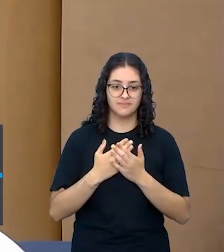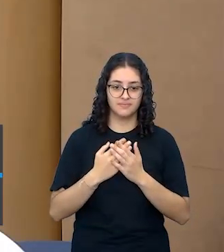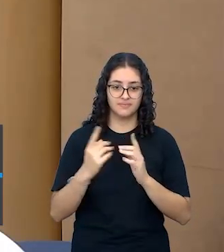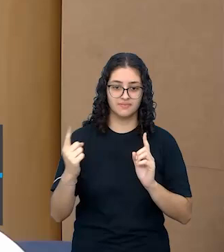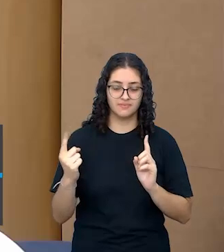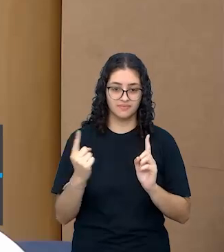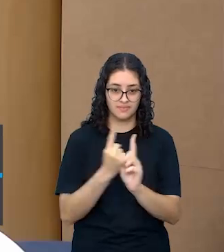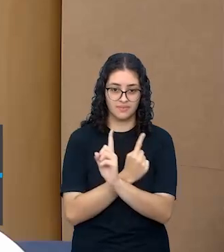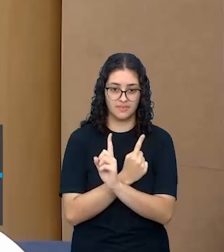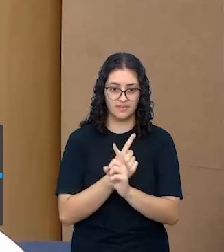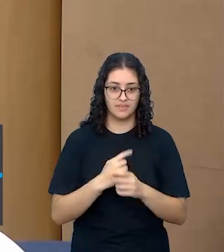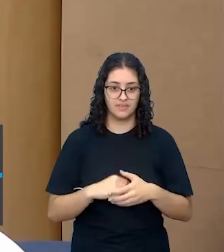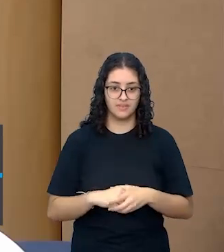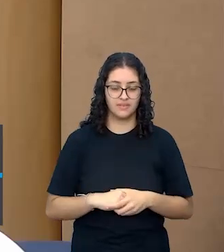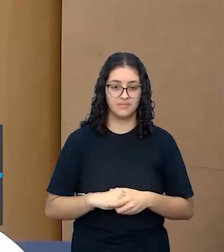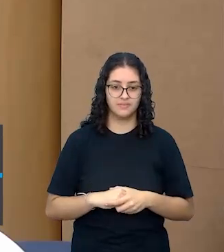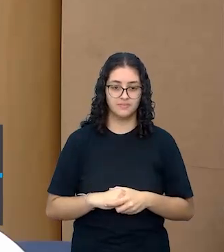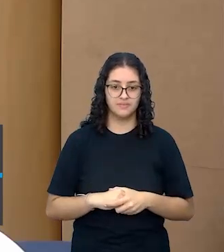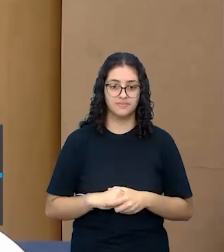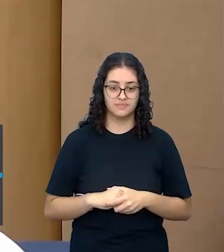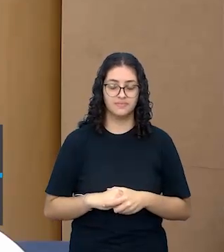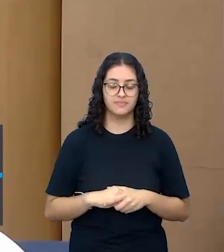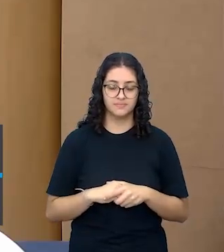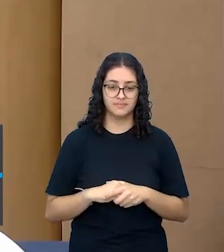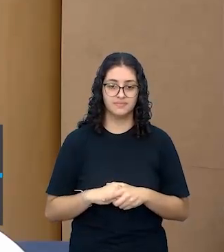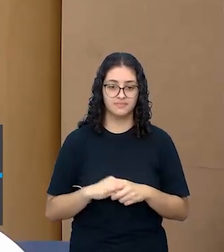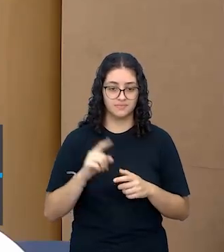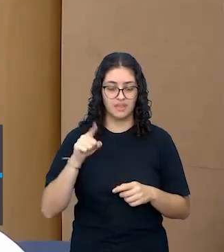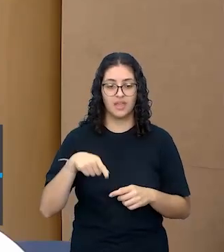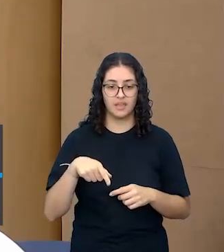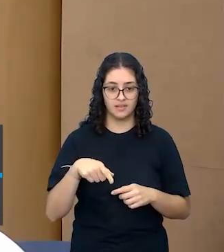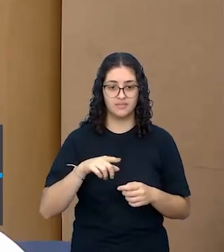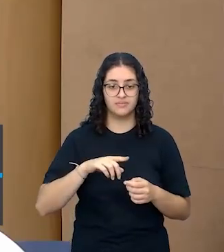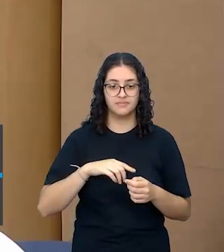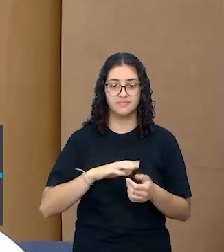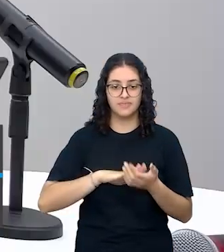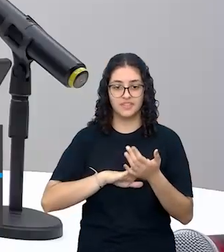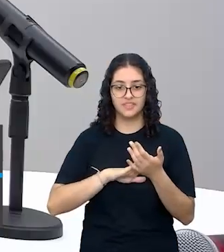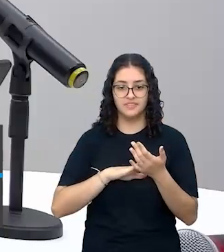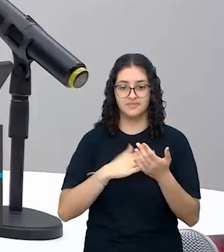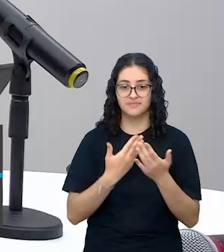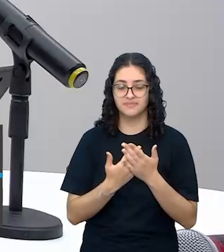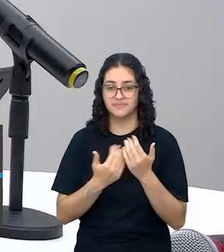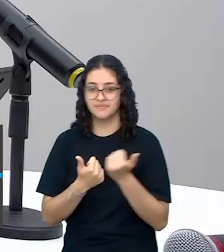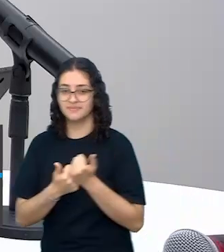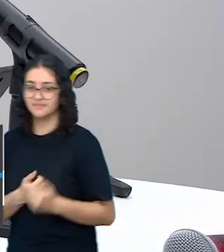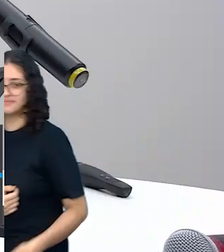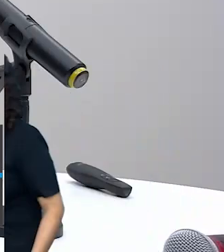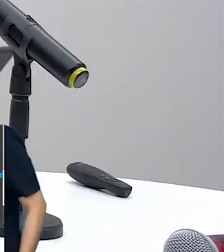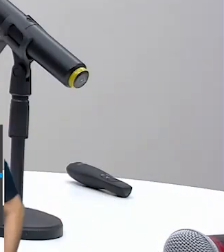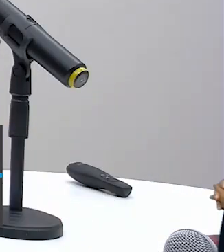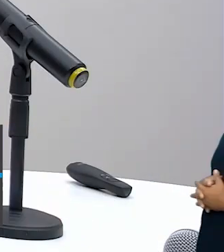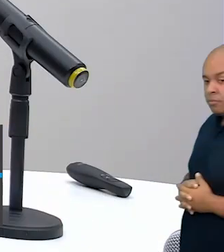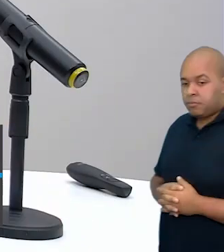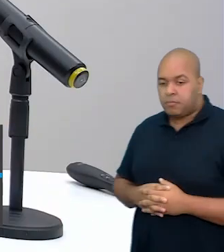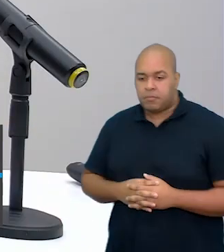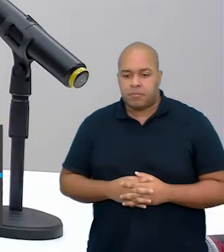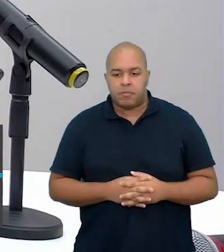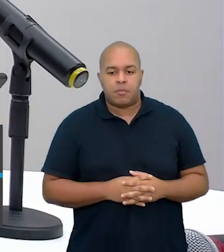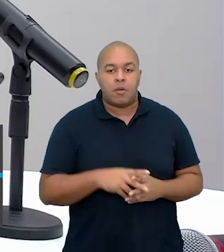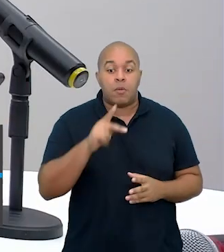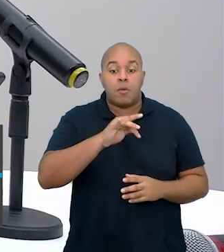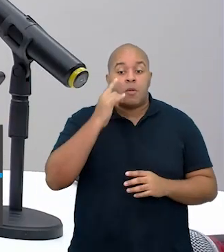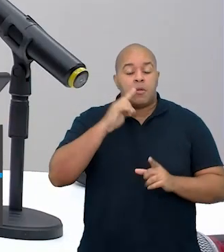invertida, e que muitos... É isso mesmo. O professor Welton aqui, só para nós finalizarmos essa